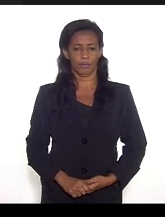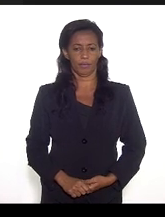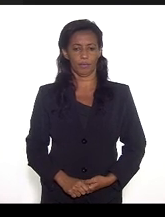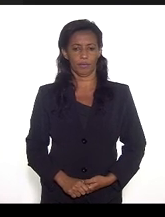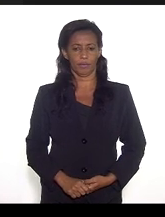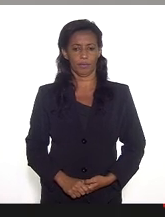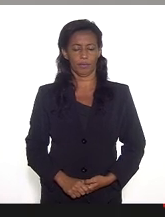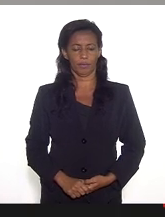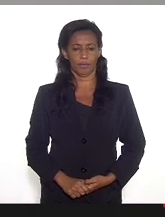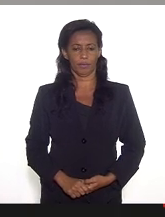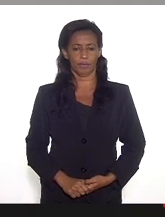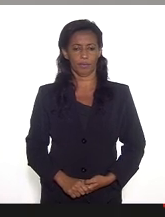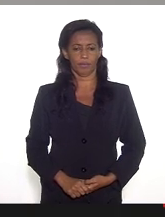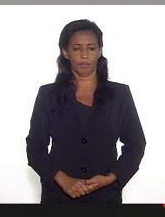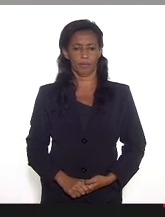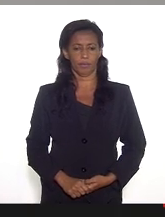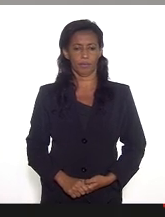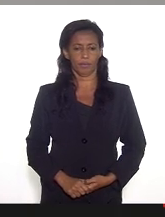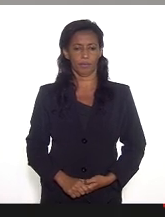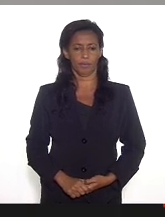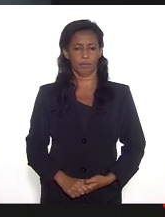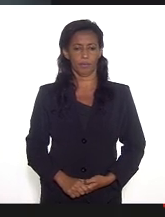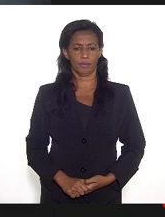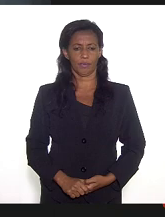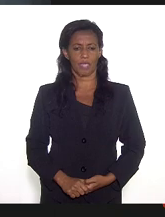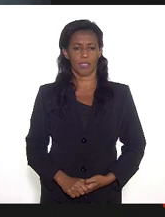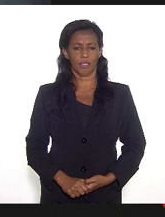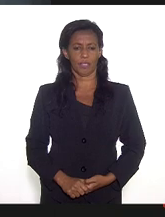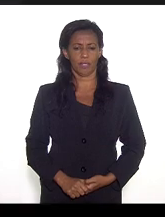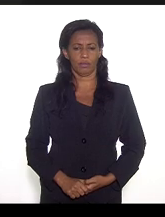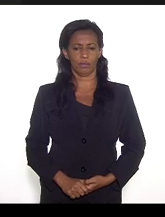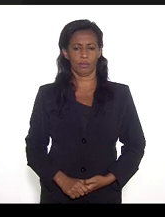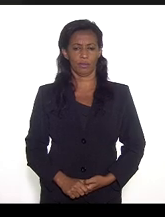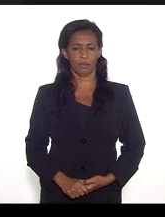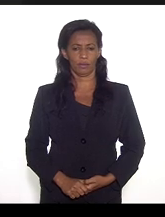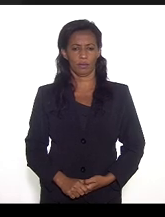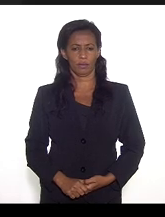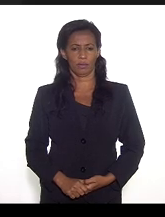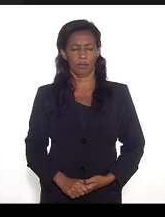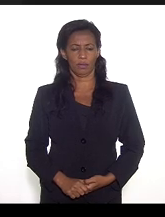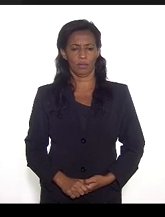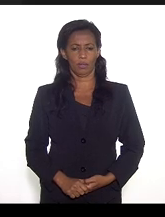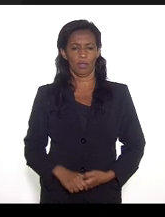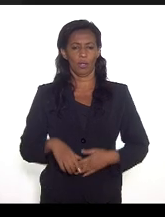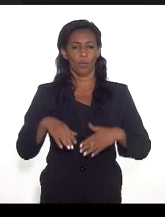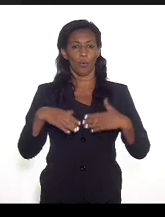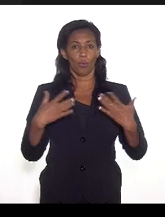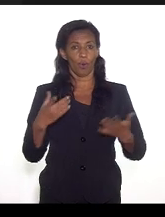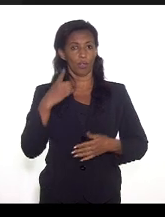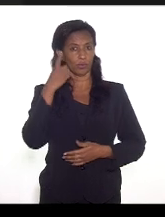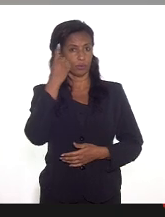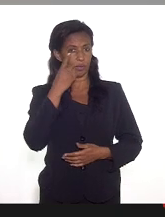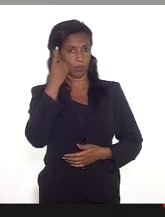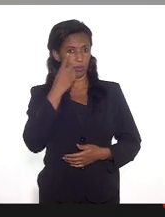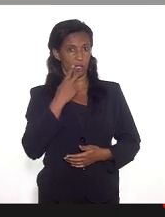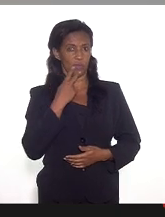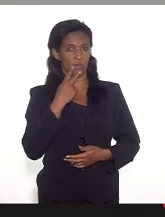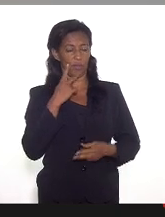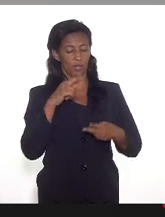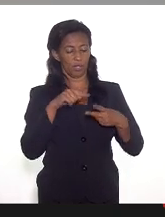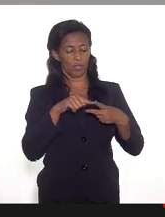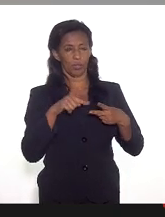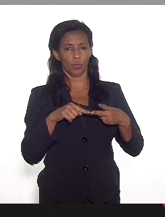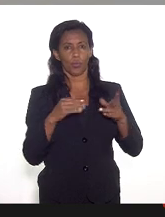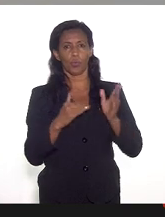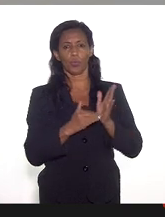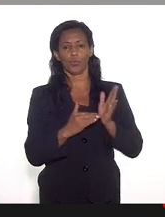Deputada Célia? Pois não, deputado. Que o almirante Edésio puder. Tem dois últimos inscritos que a